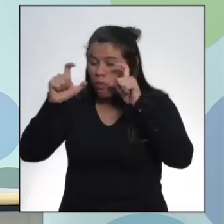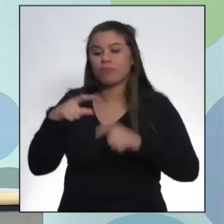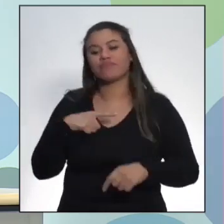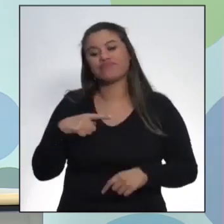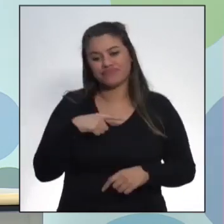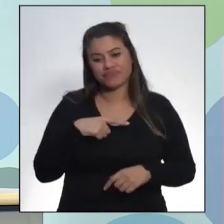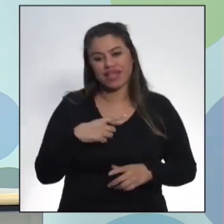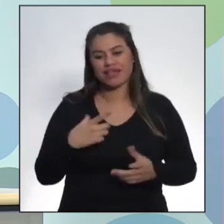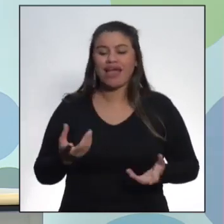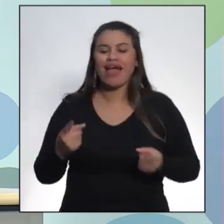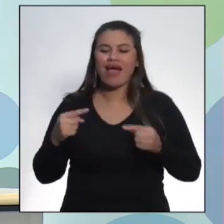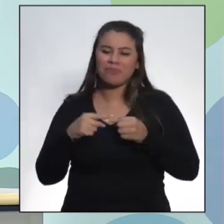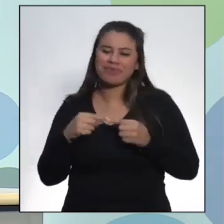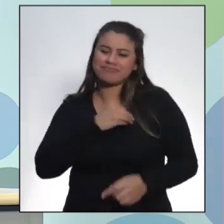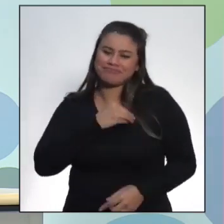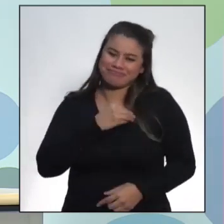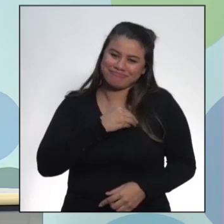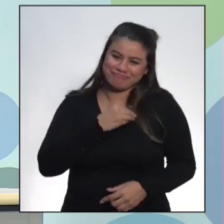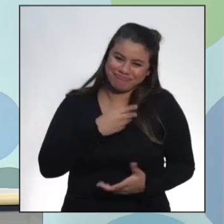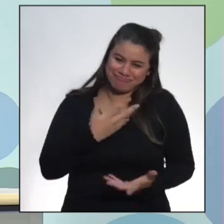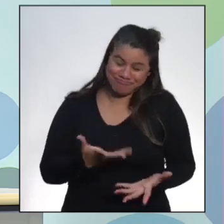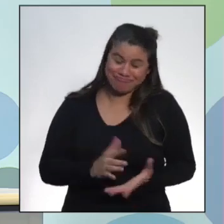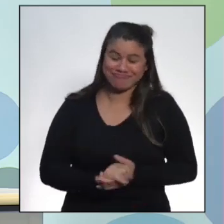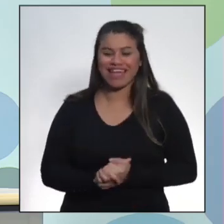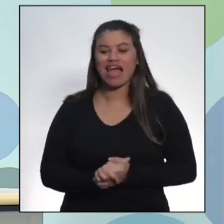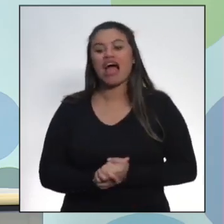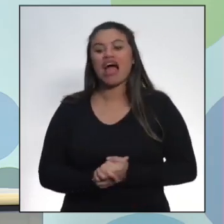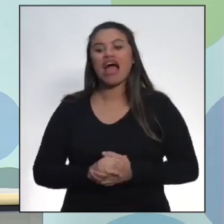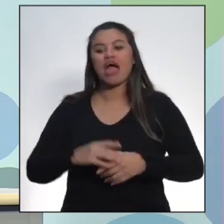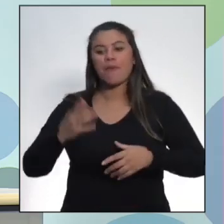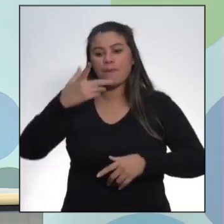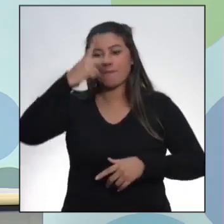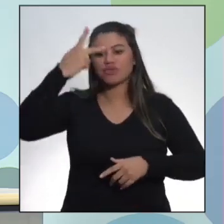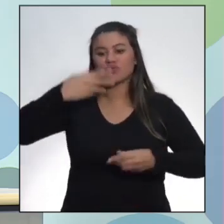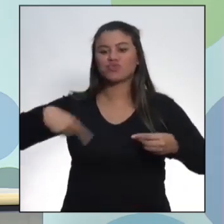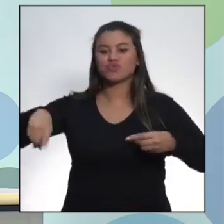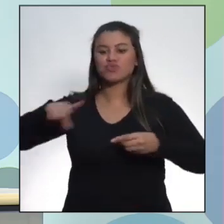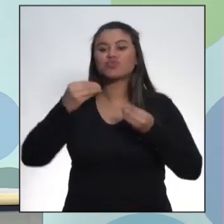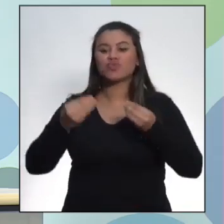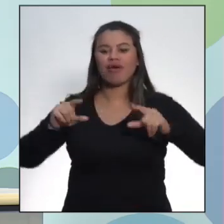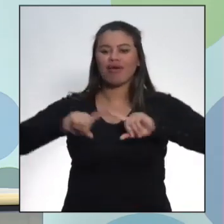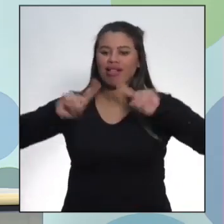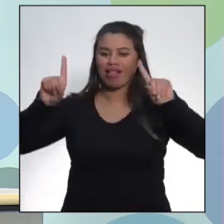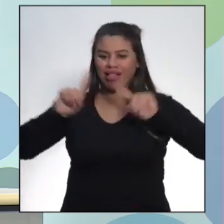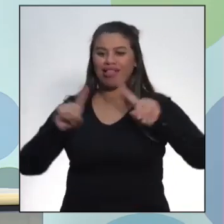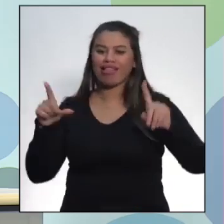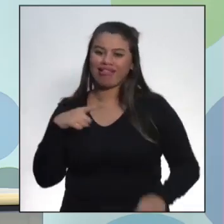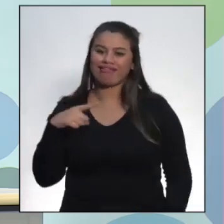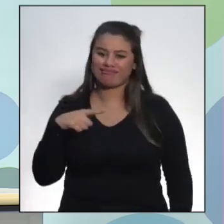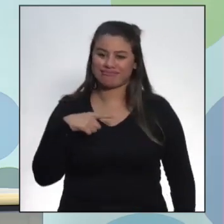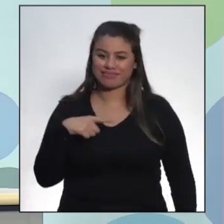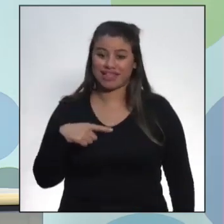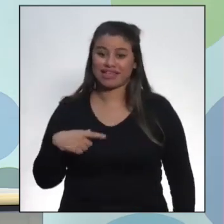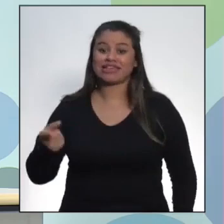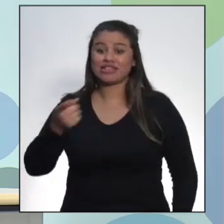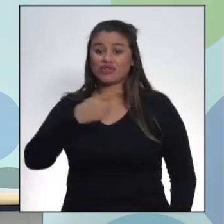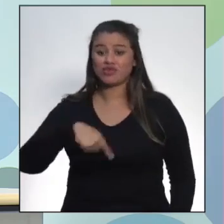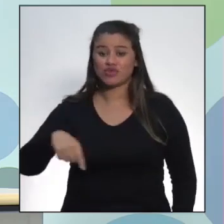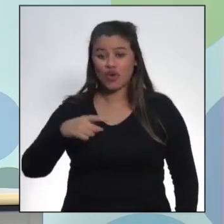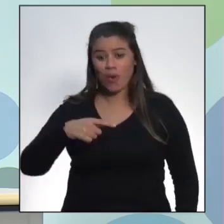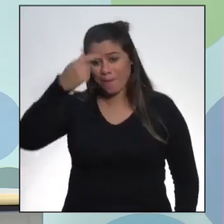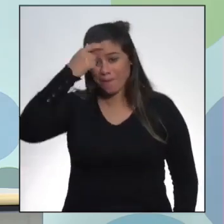são criticados, né? E em situações específicas. Então, na realidade, em geral, nós não temos um aprofundamento psicológico muito grande